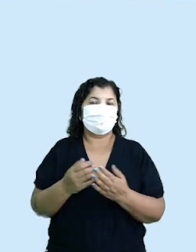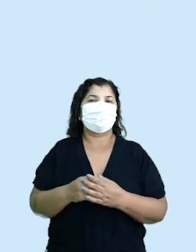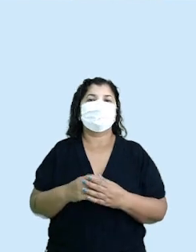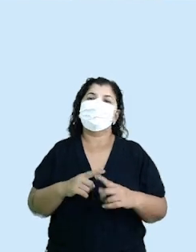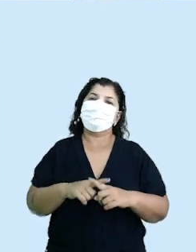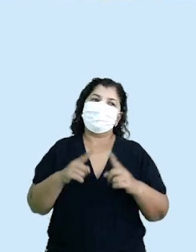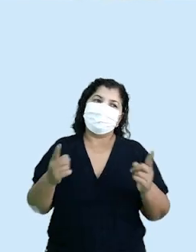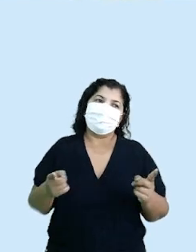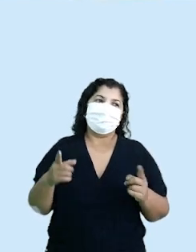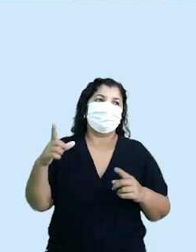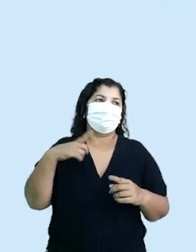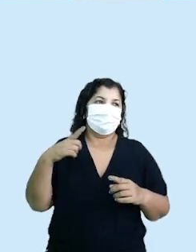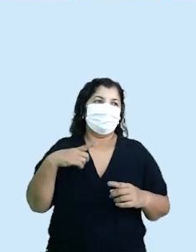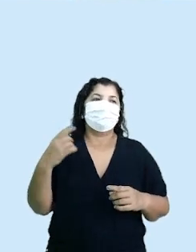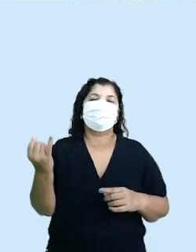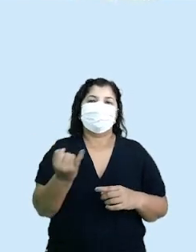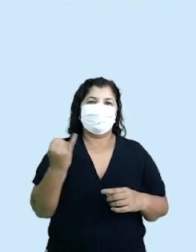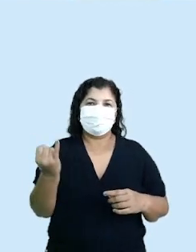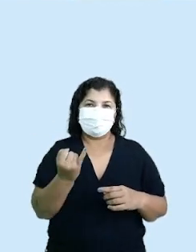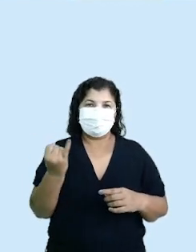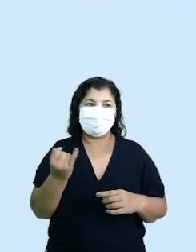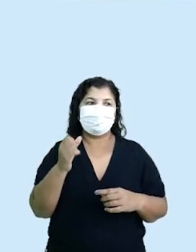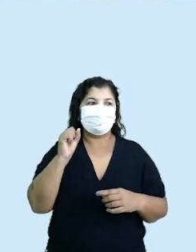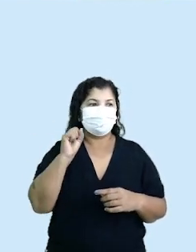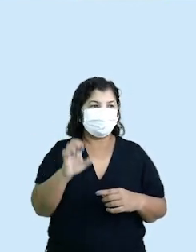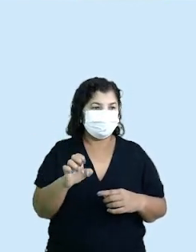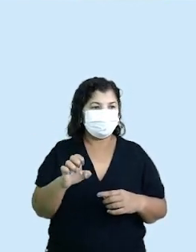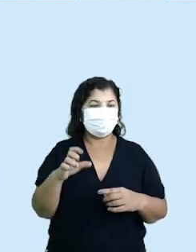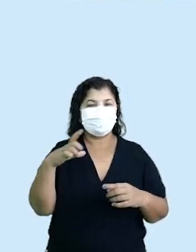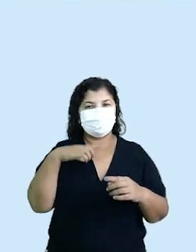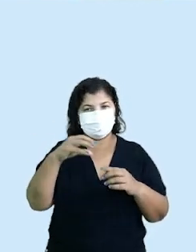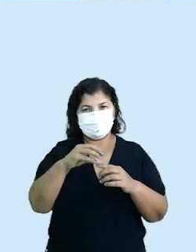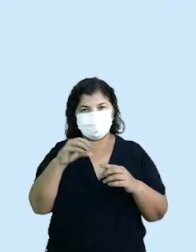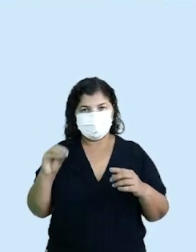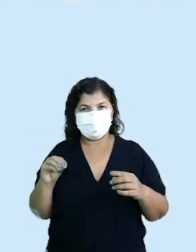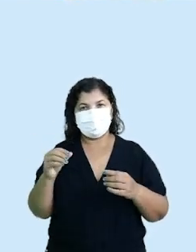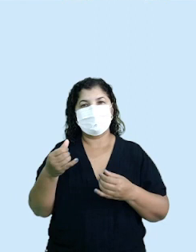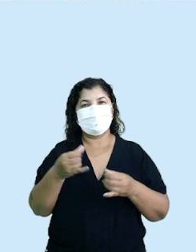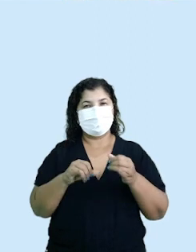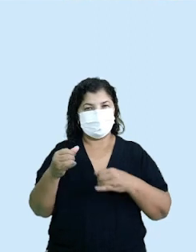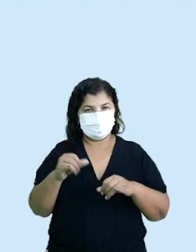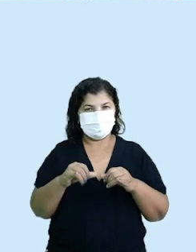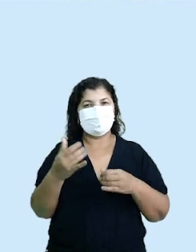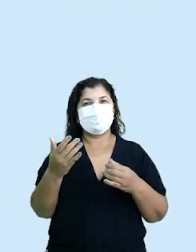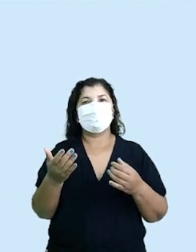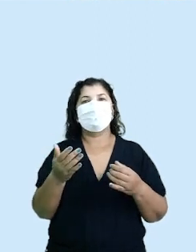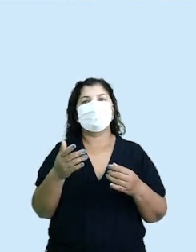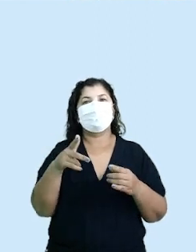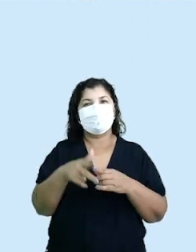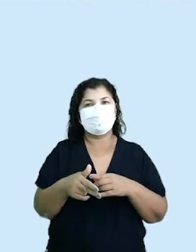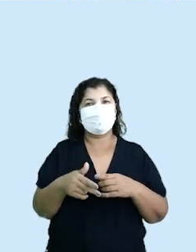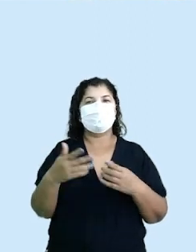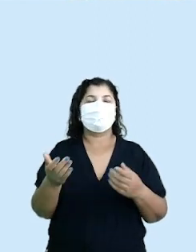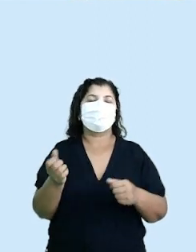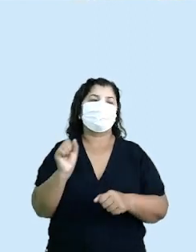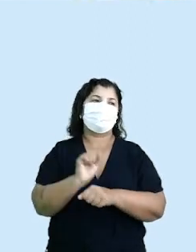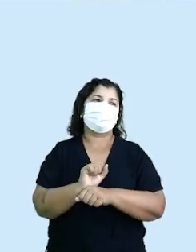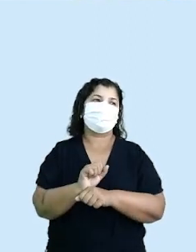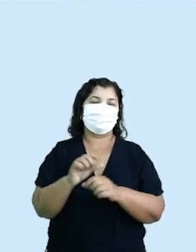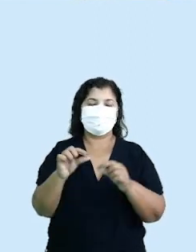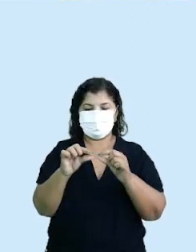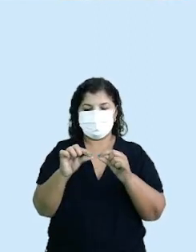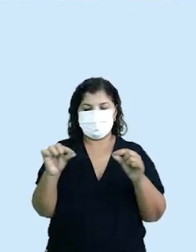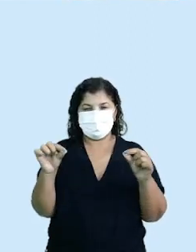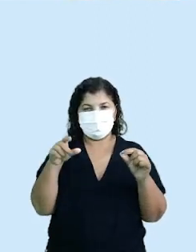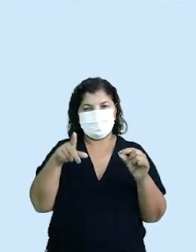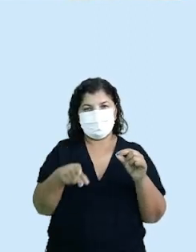Mas eles são fundamentais. Se eu tirar a ponte salina do esquema, o processo para. Se eu cortar essa fiação elétrica, o